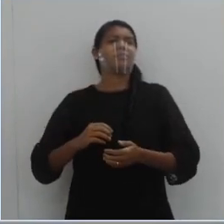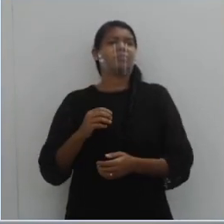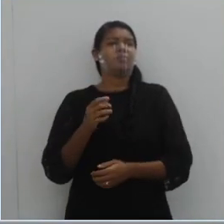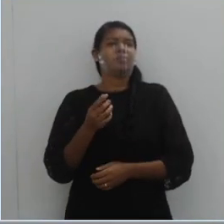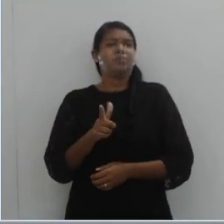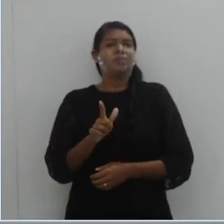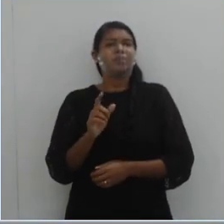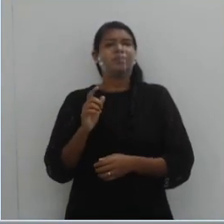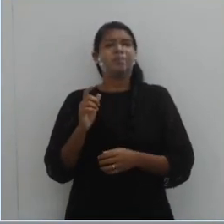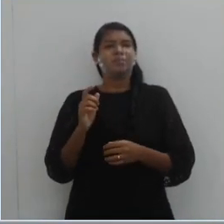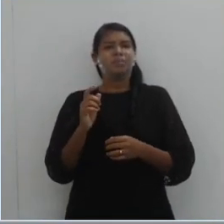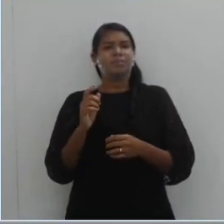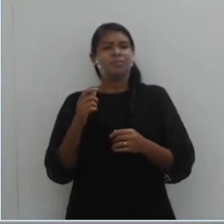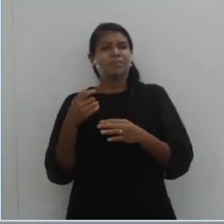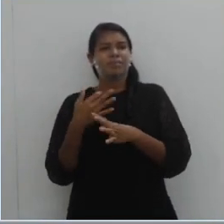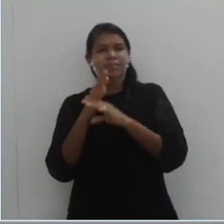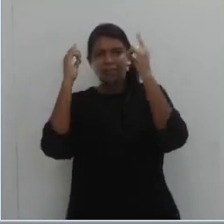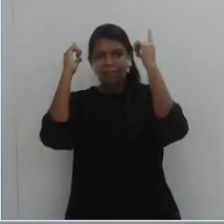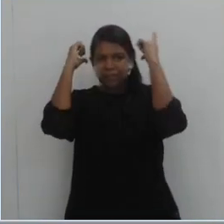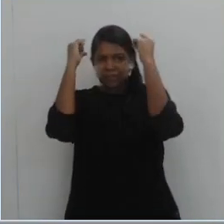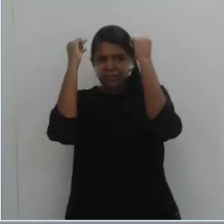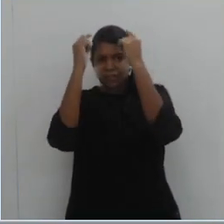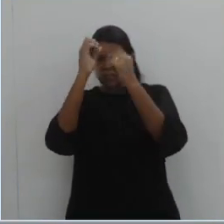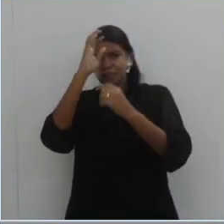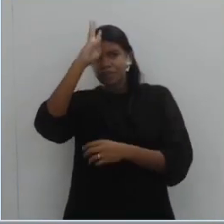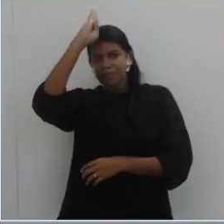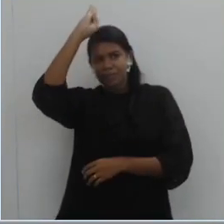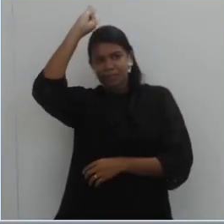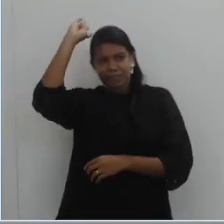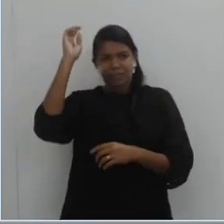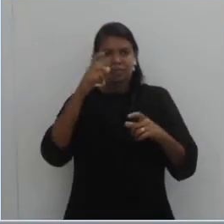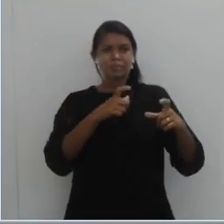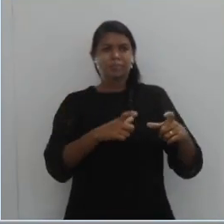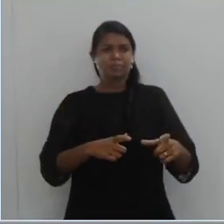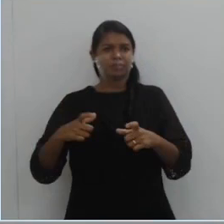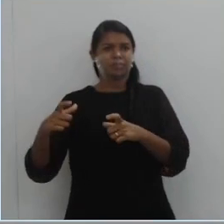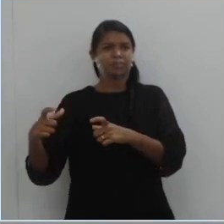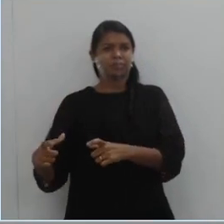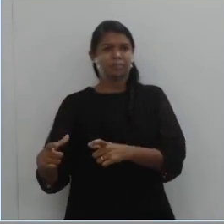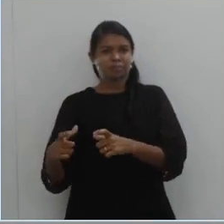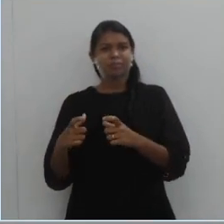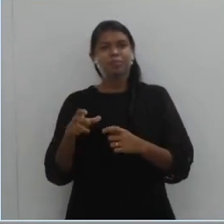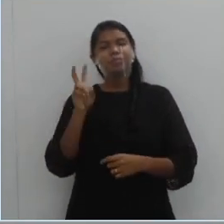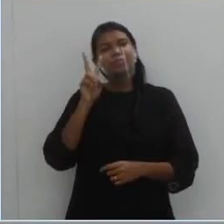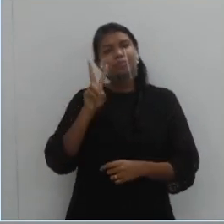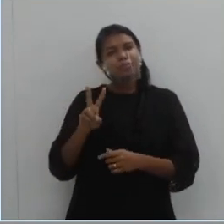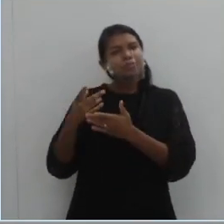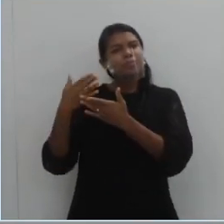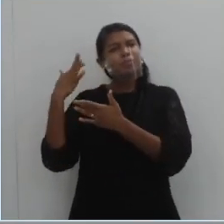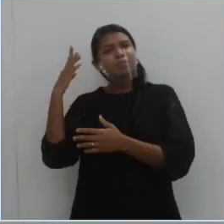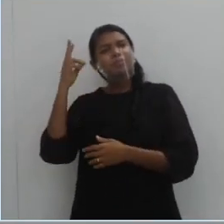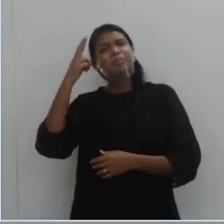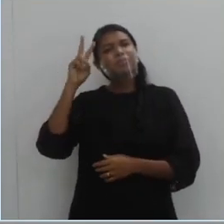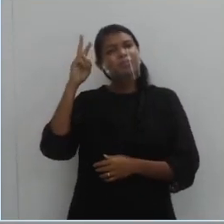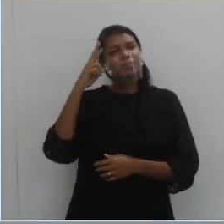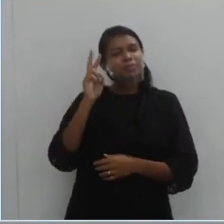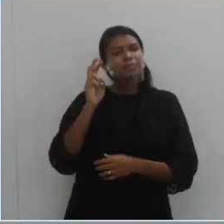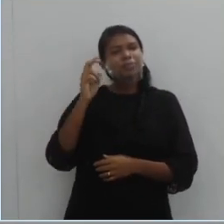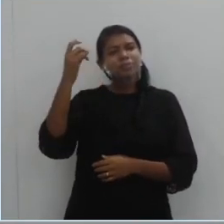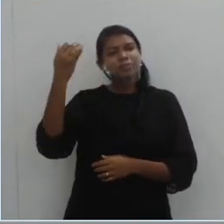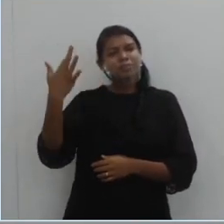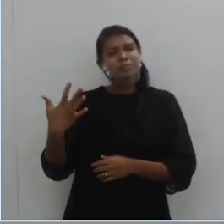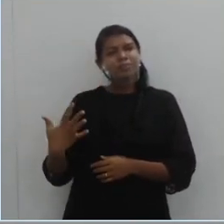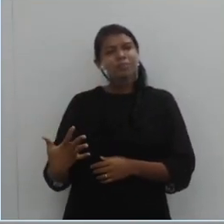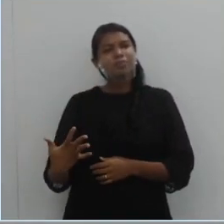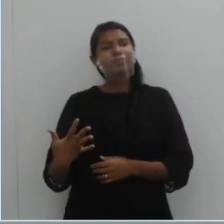na Grécia, na Roma ou em qualquer outros desses locais que iremos ver hoje no passo a passo. É bom